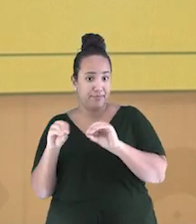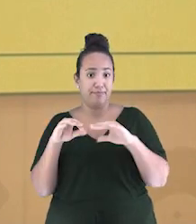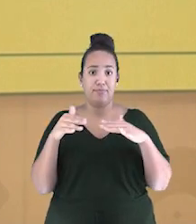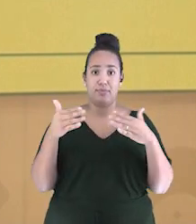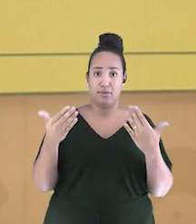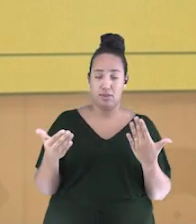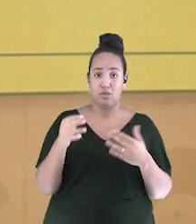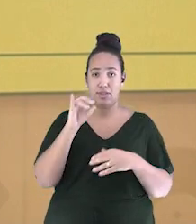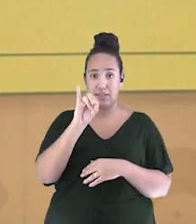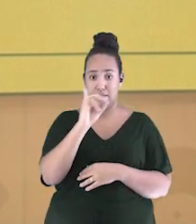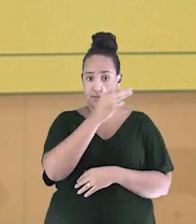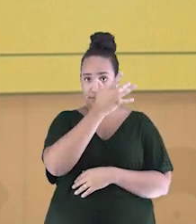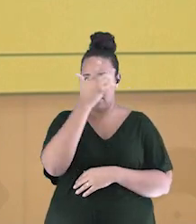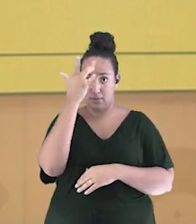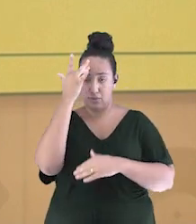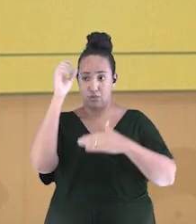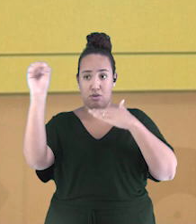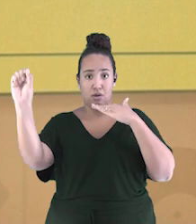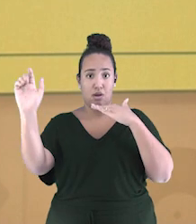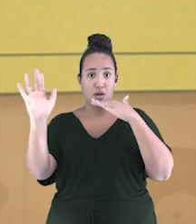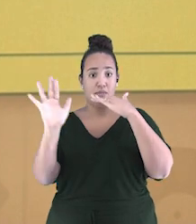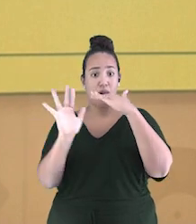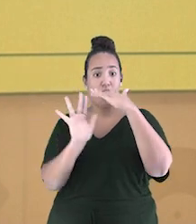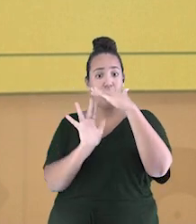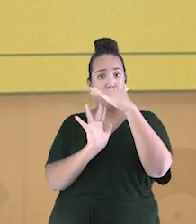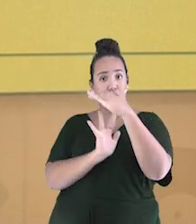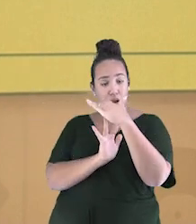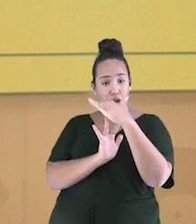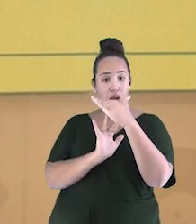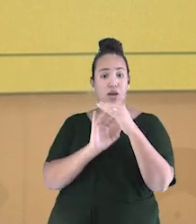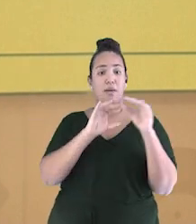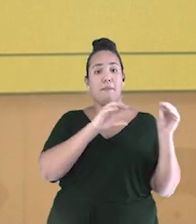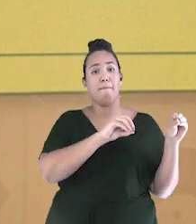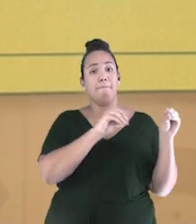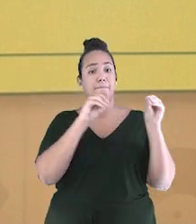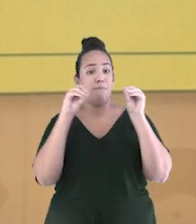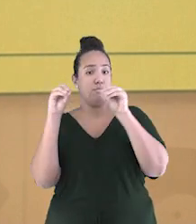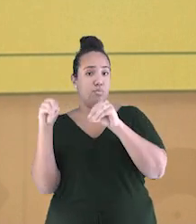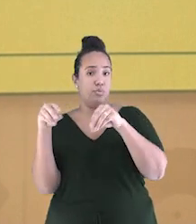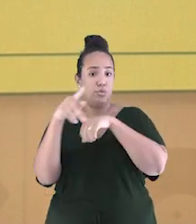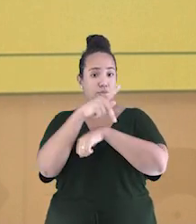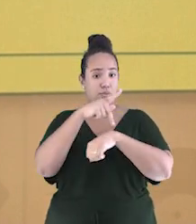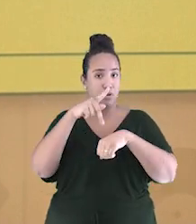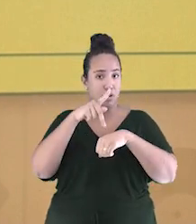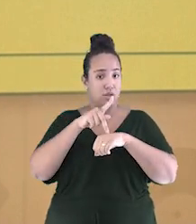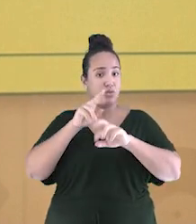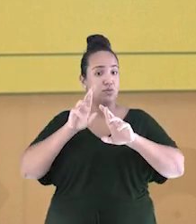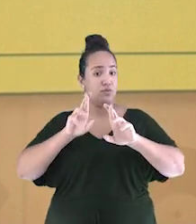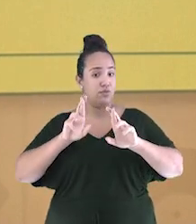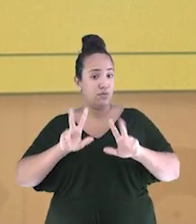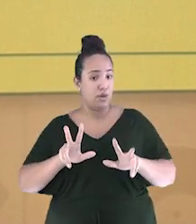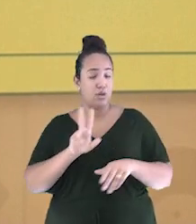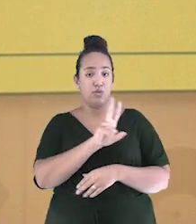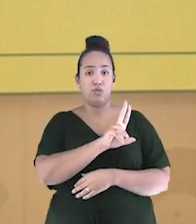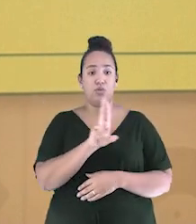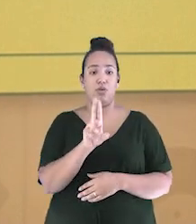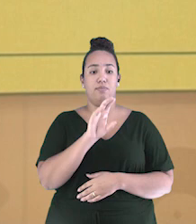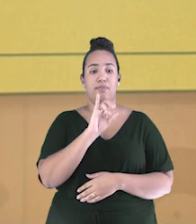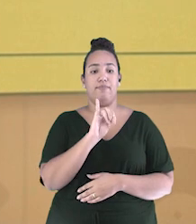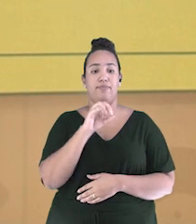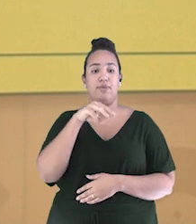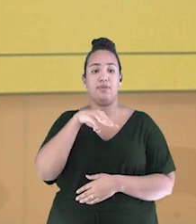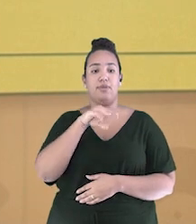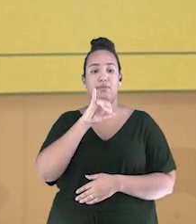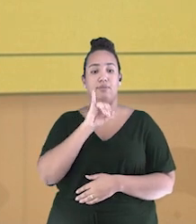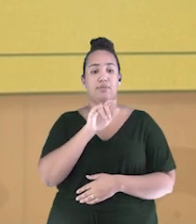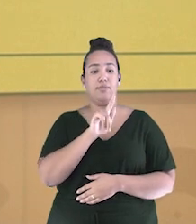quem chega ao território, que se muda para lá, para um país diferente, é chamado de